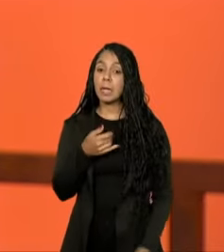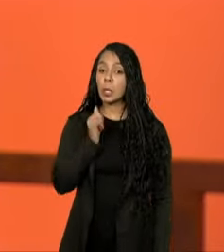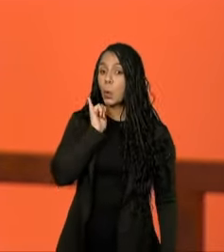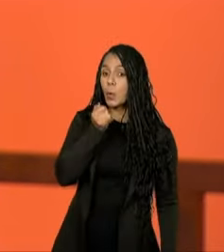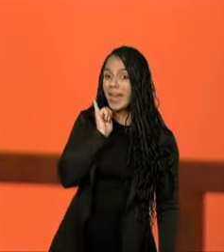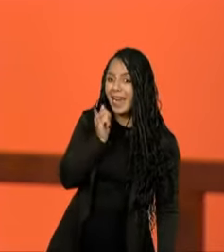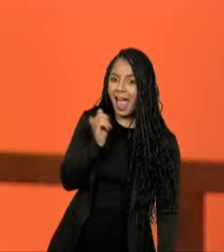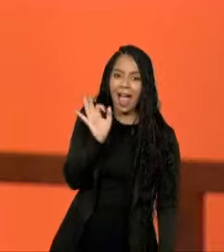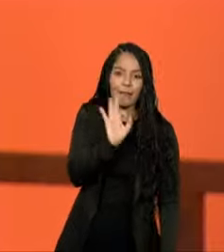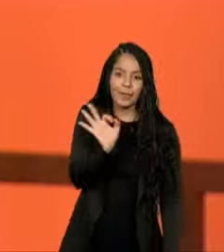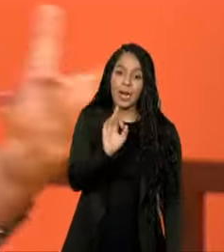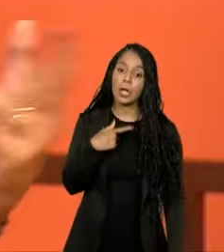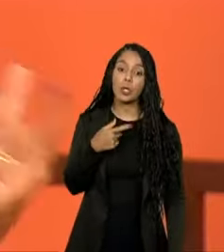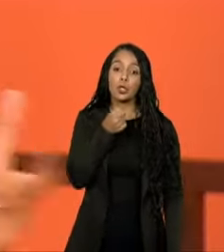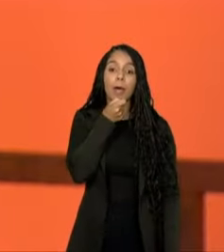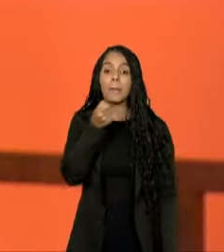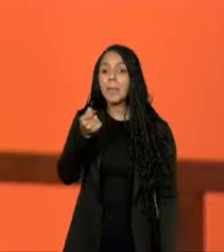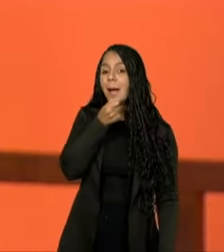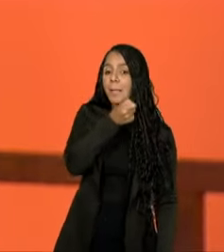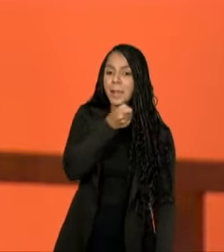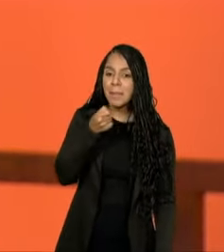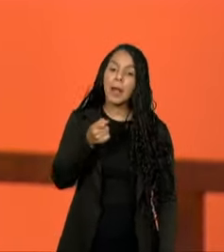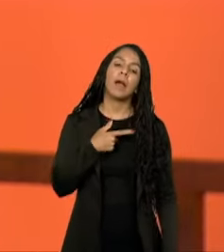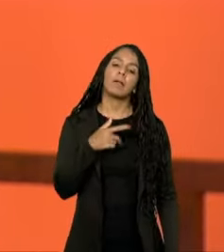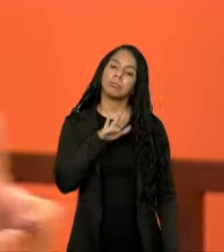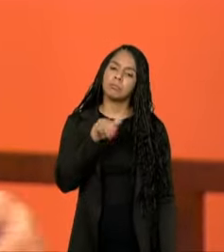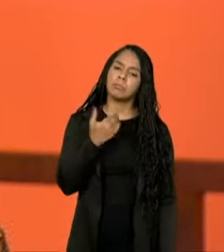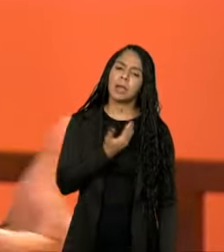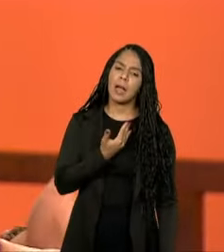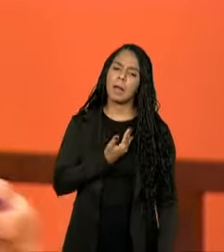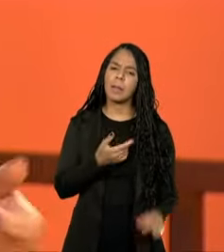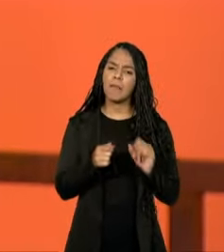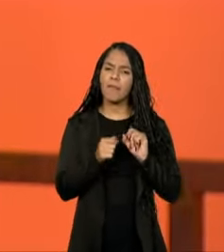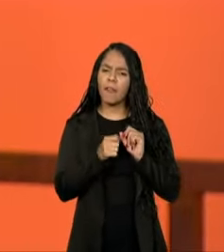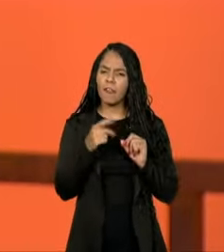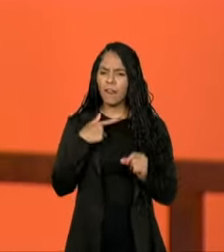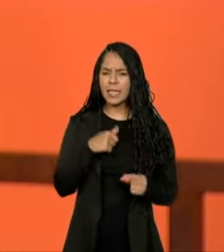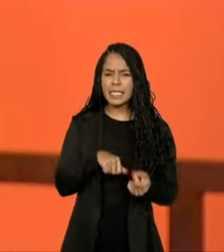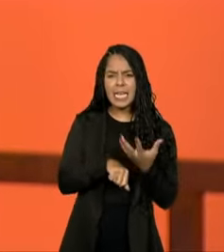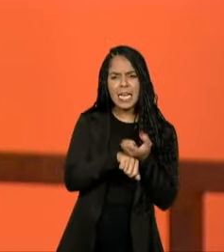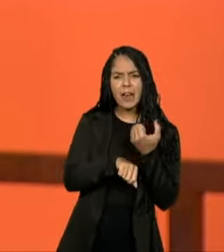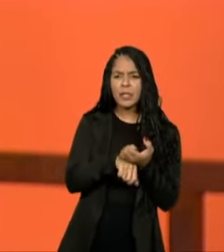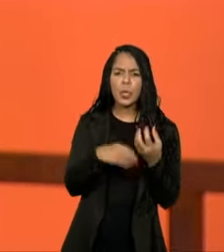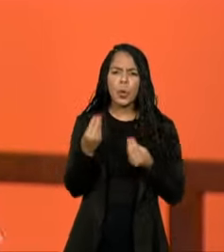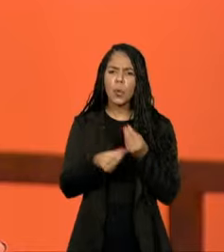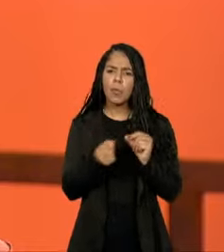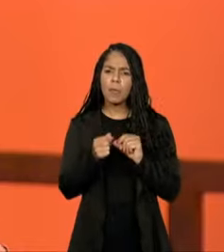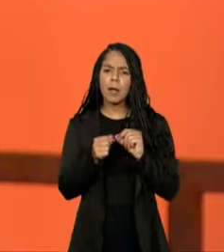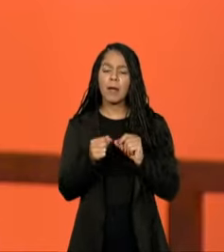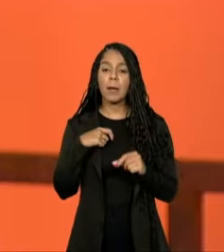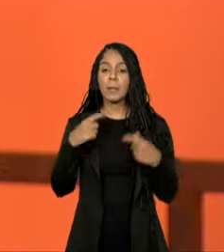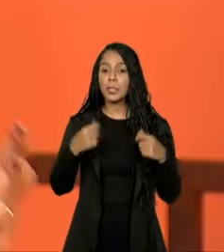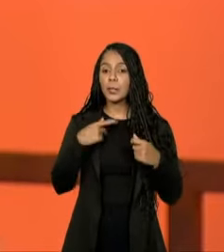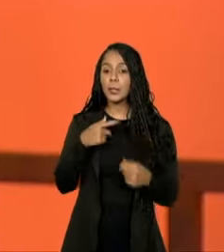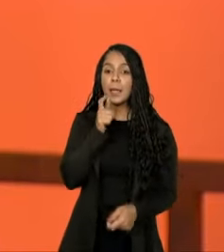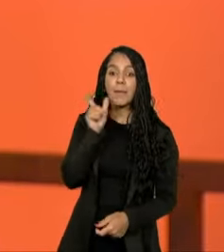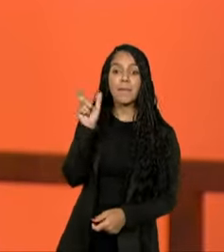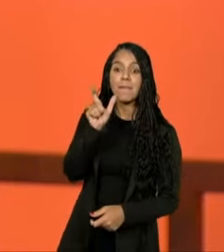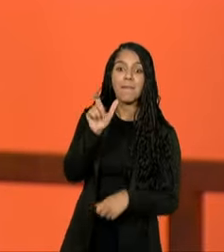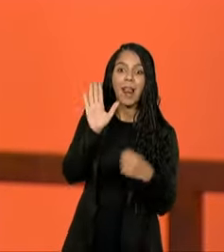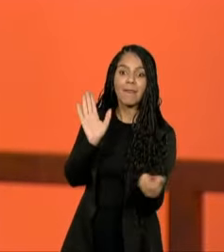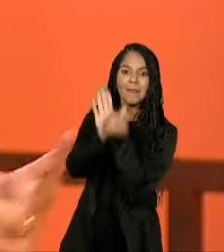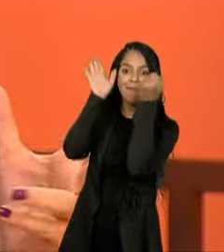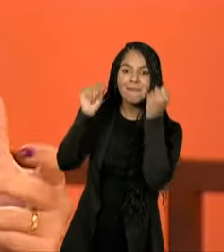repórter. E aí eu peguei meus colegas, que a gente trabalhava junto, vamos fazer essa gravação e tal, como é que é? Mas, cara, eu tenho que ter um bordão, né? Eu tenho que ter um...